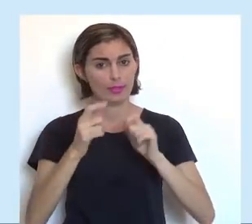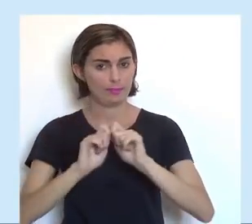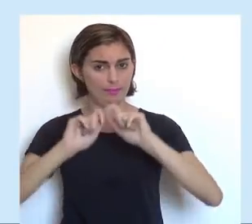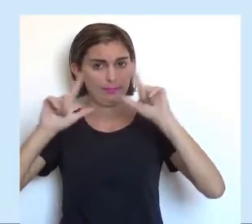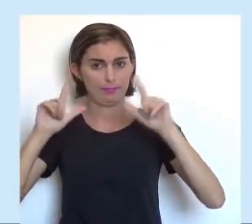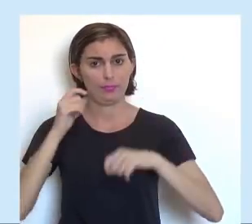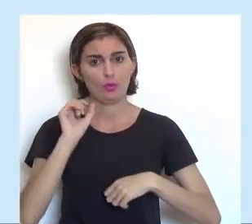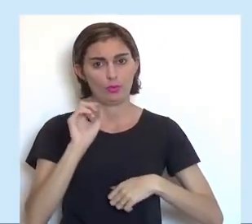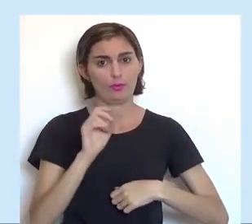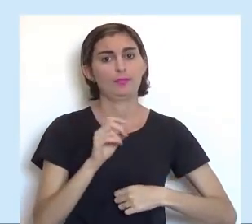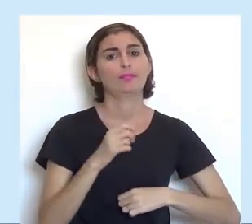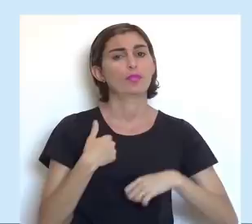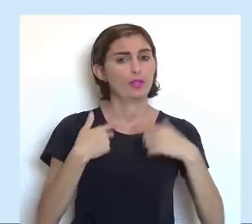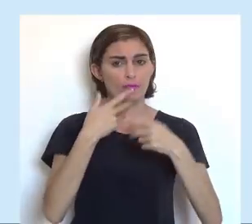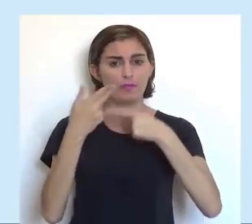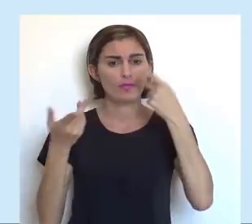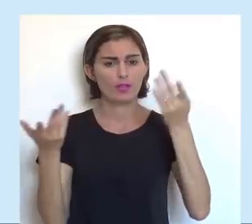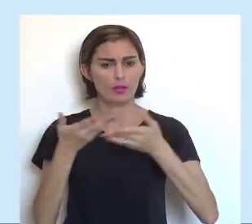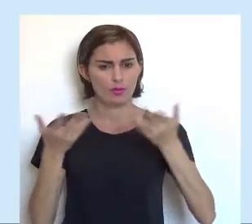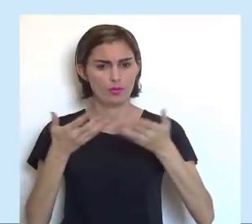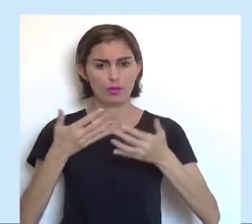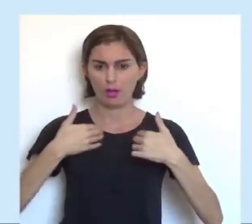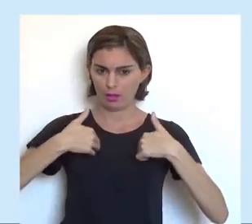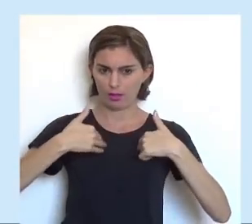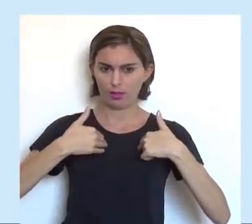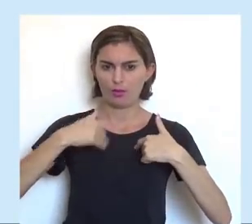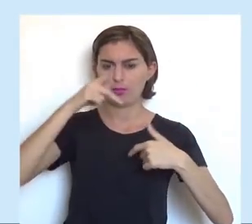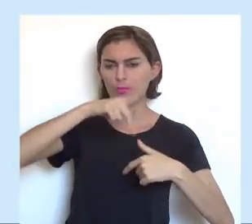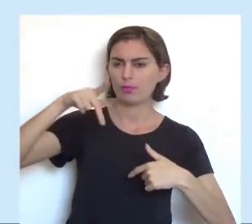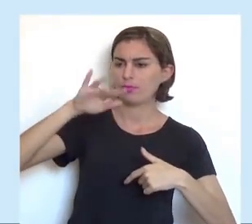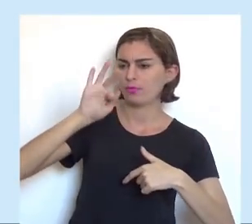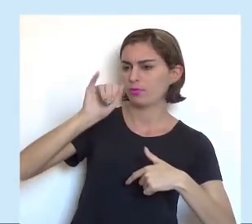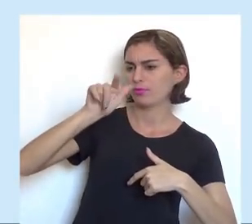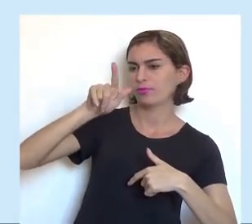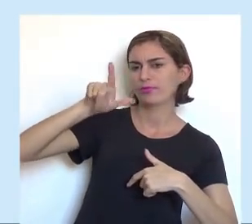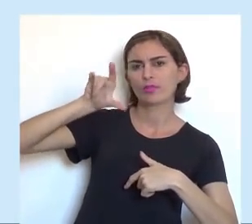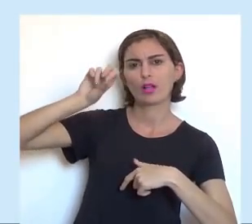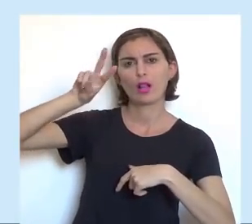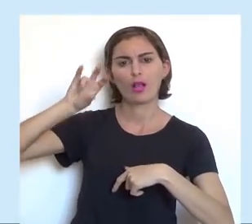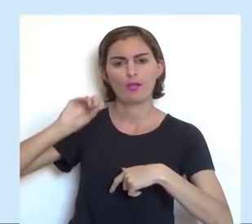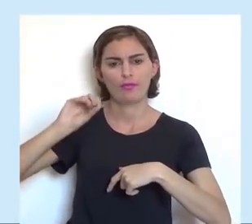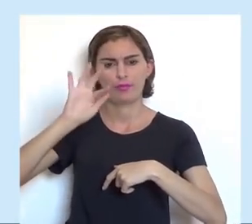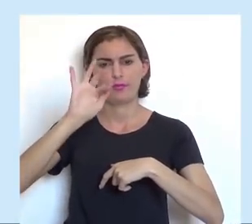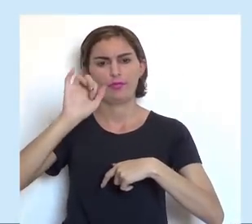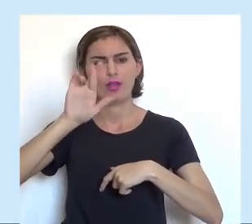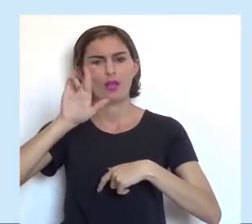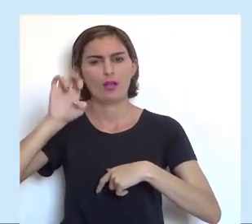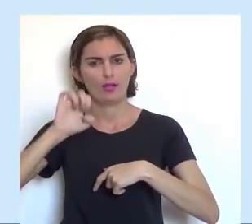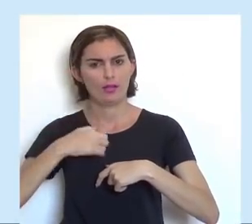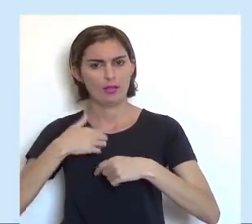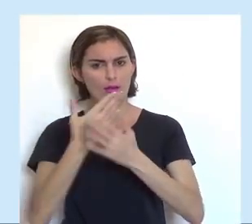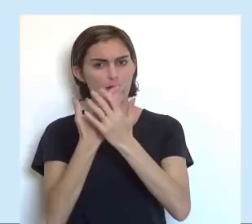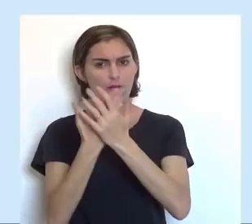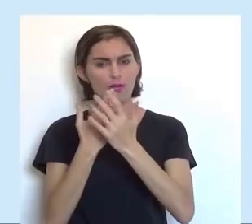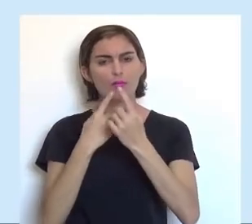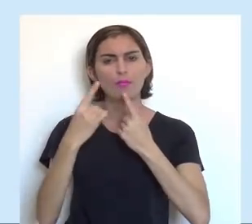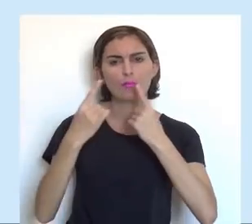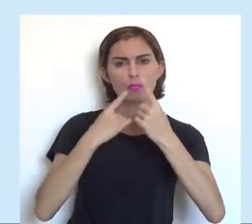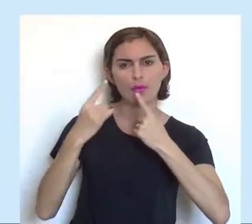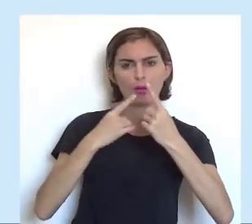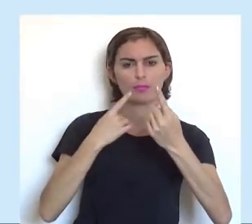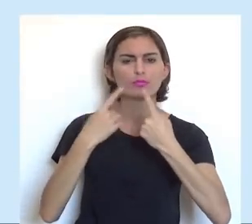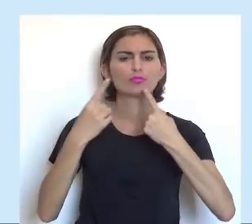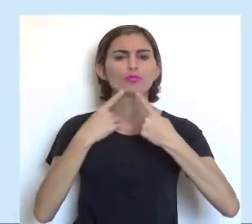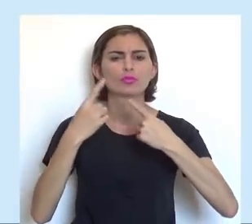tela, ok? Quem vai falar com vocês hoje será eu, professor Flávio Ferreira. Vamos ter essa maravilhosa aula, esse papo,